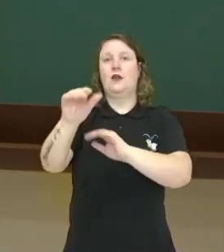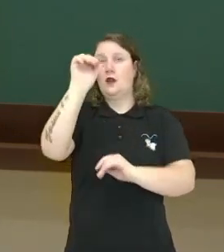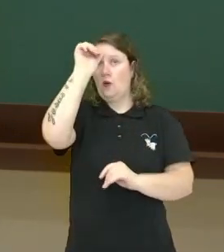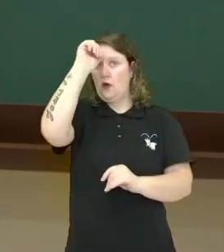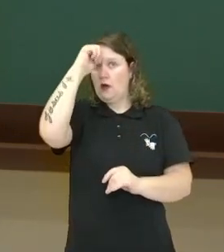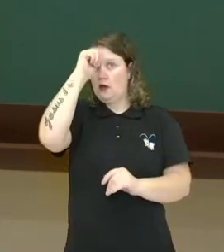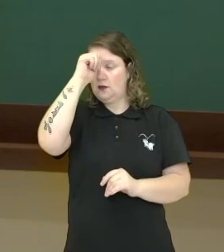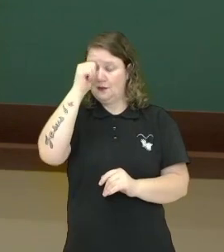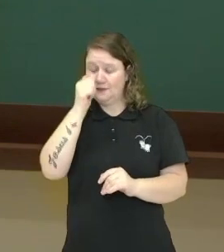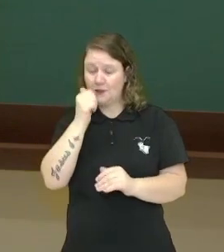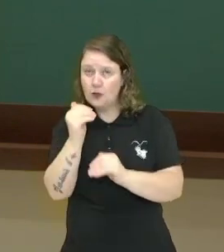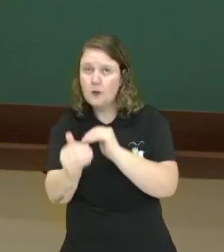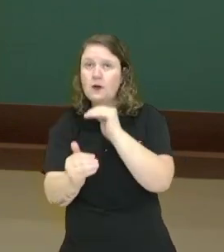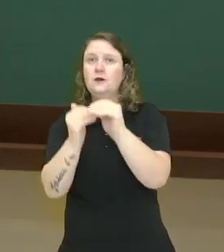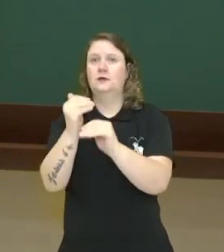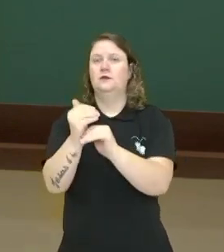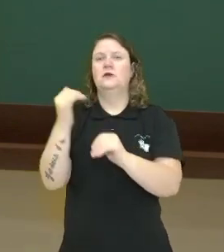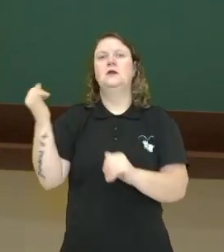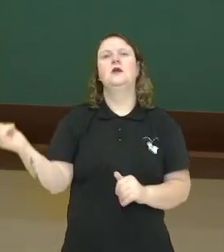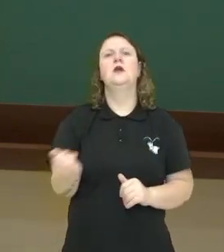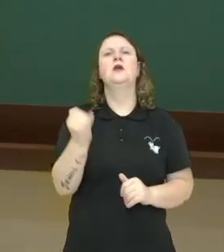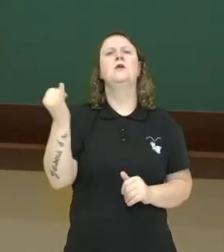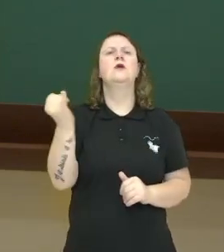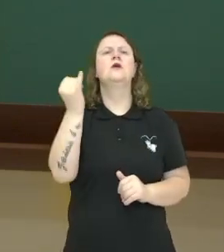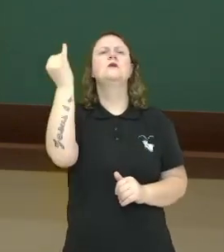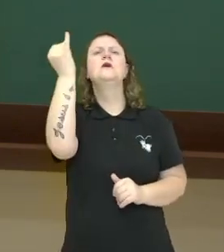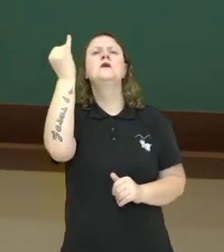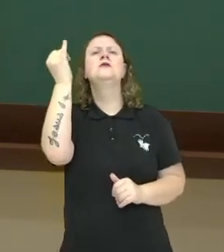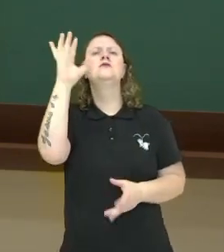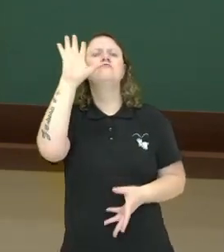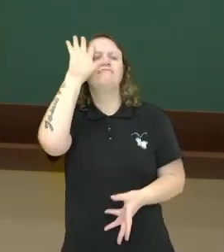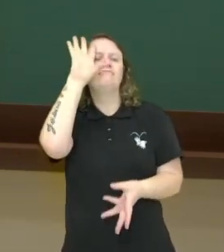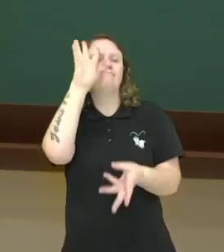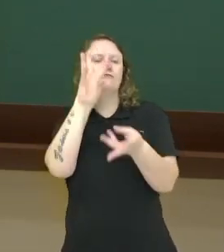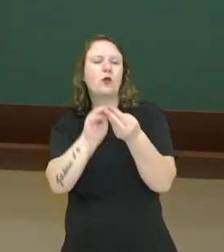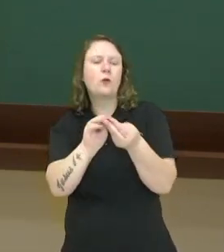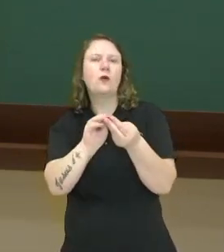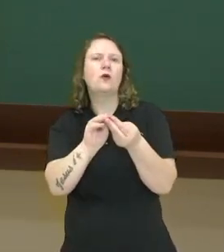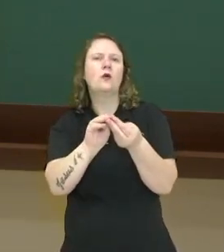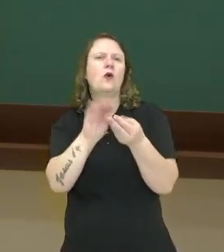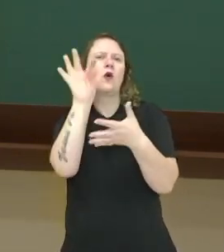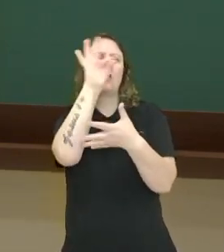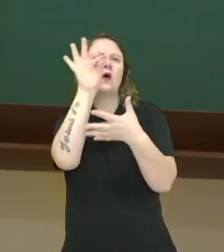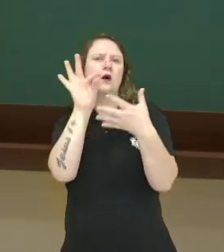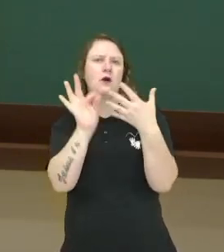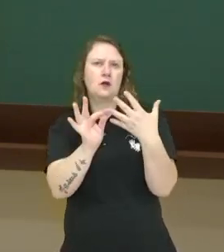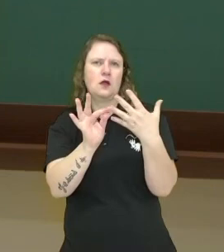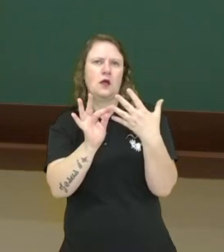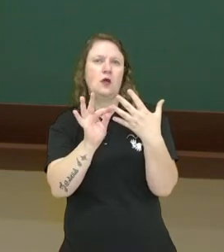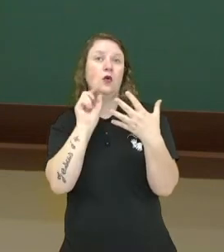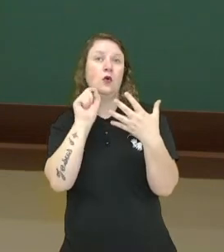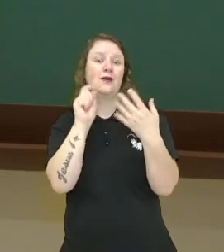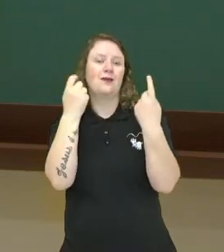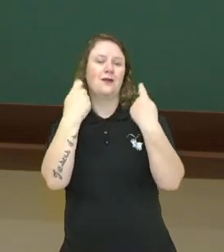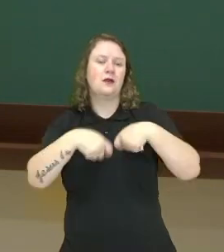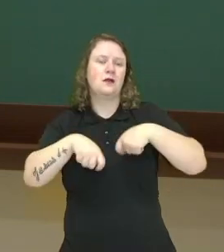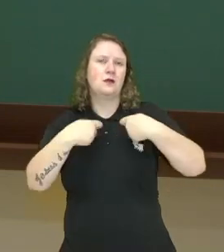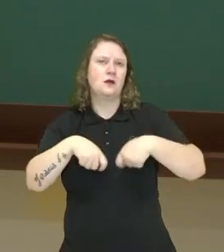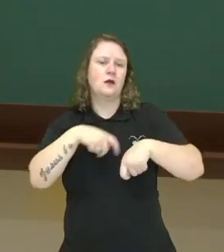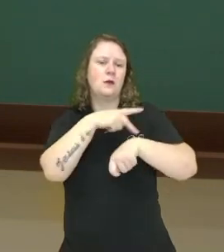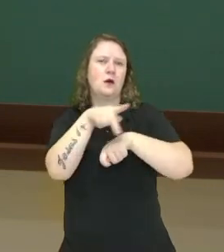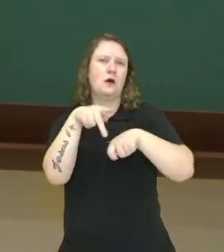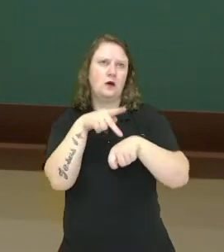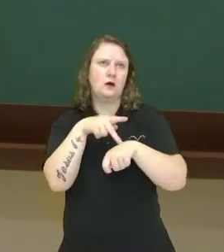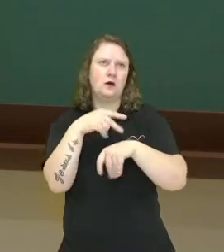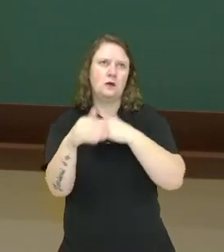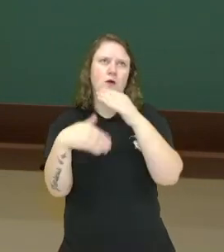Importante entender os critérios que são utilizados para classificar o país como uma potência emergente. E aí, nesse